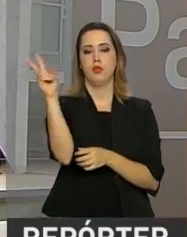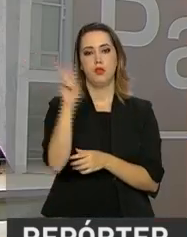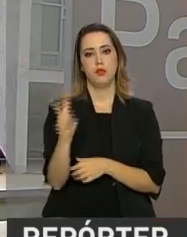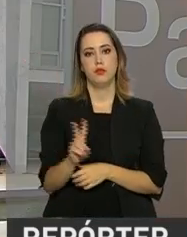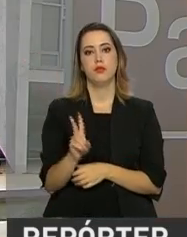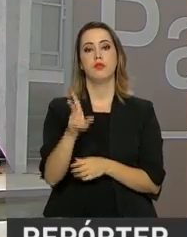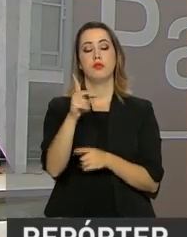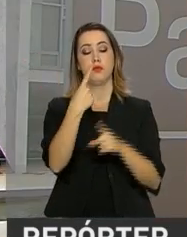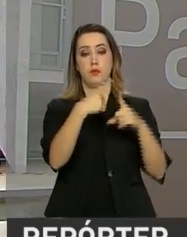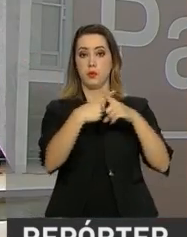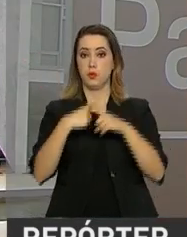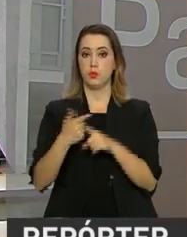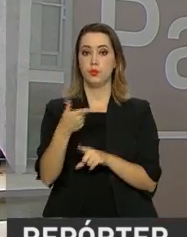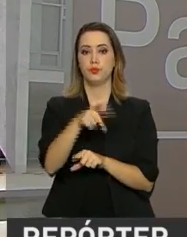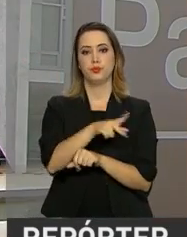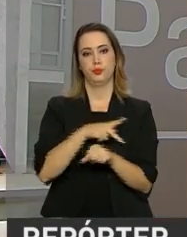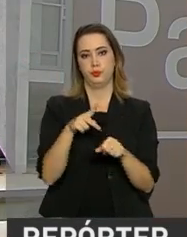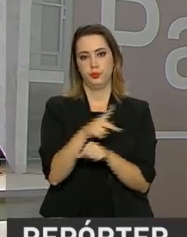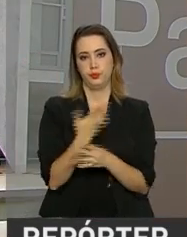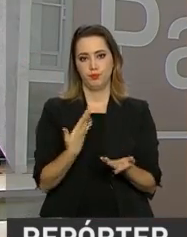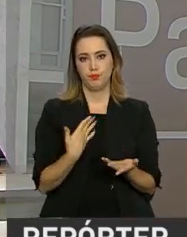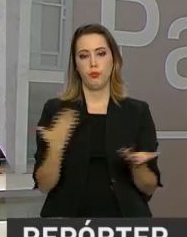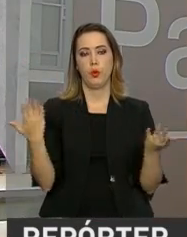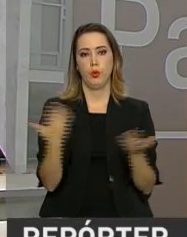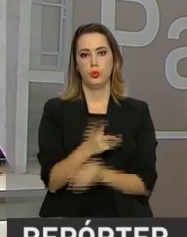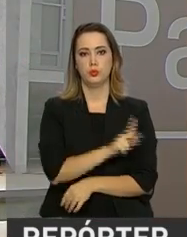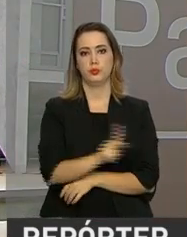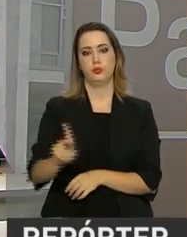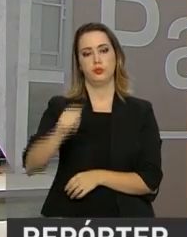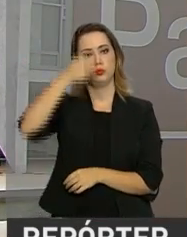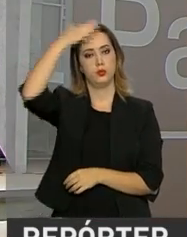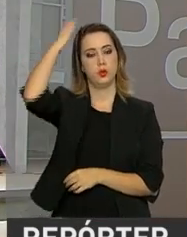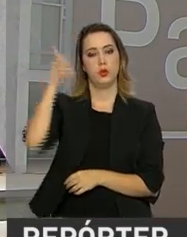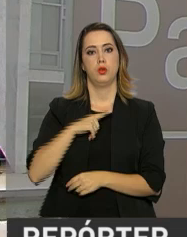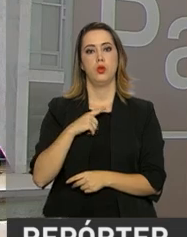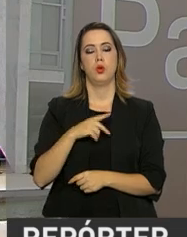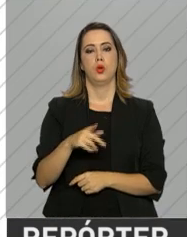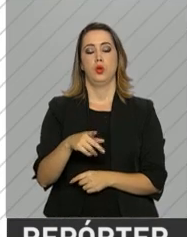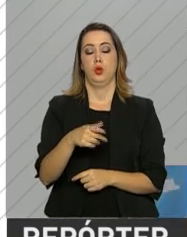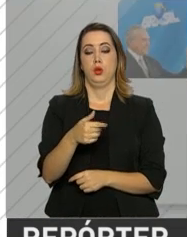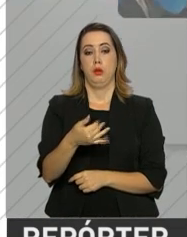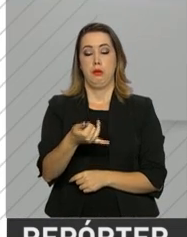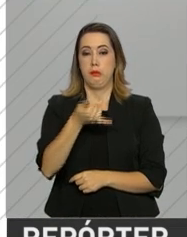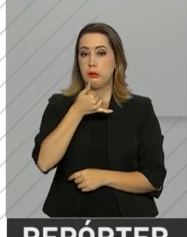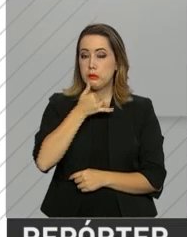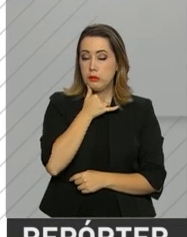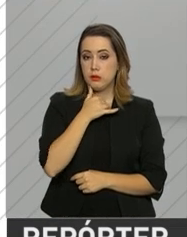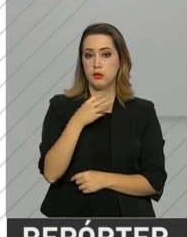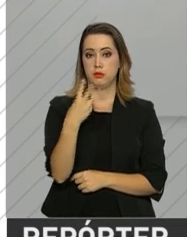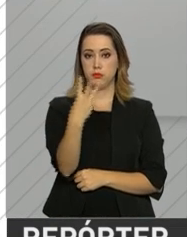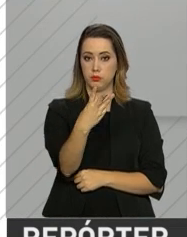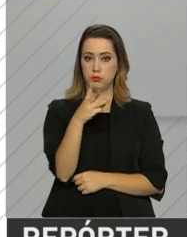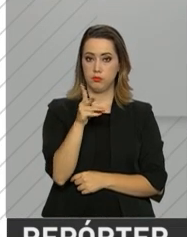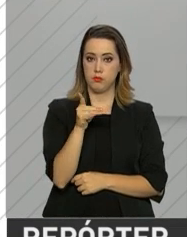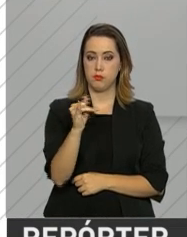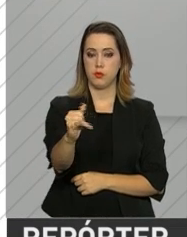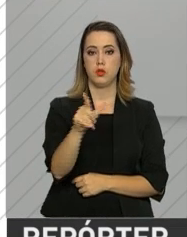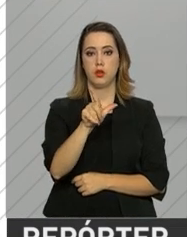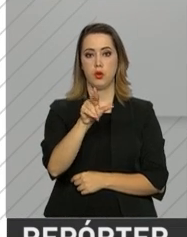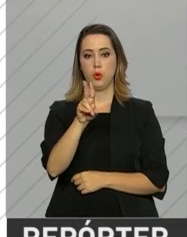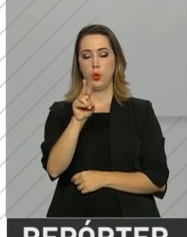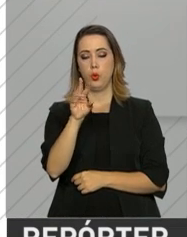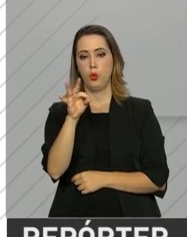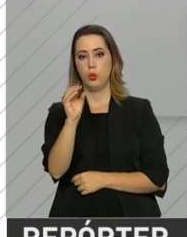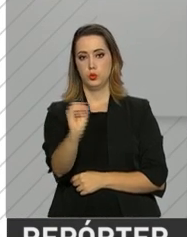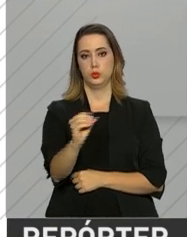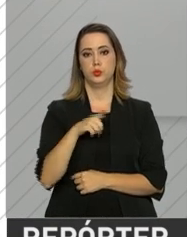clube o presidente Michel Temer decretou luto oficial de três dias no país e se manifestou em uma rede social e por